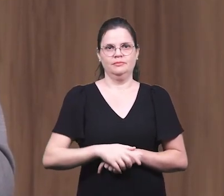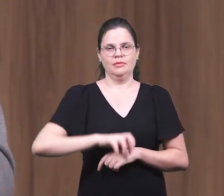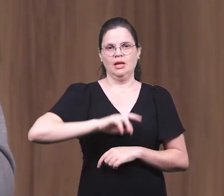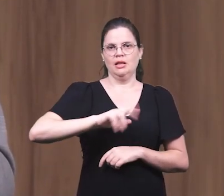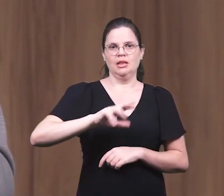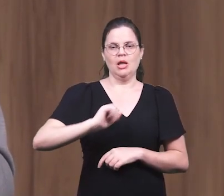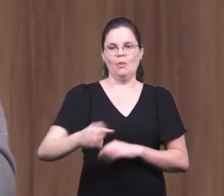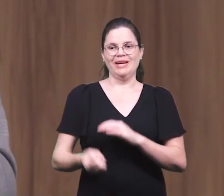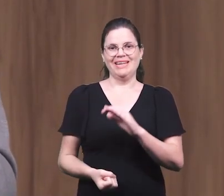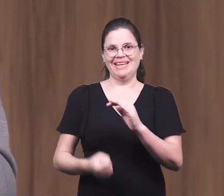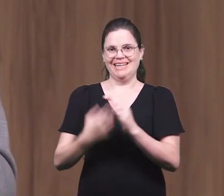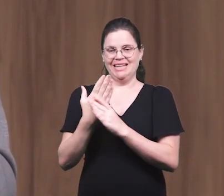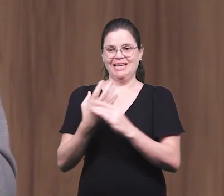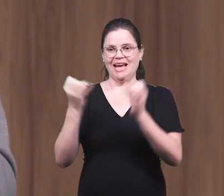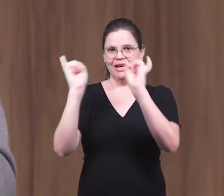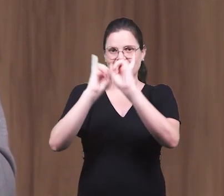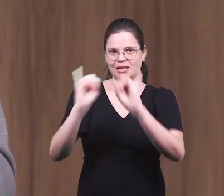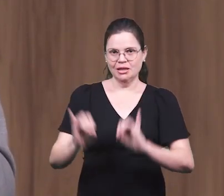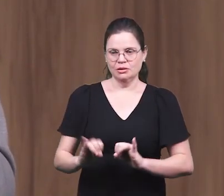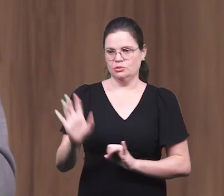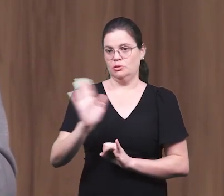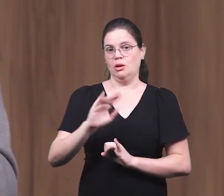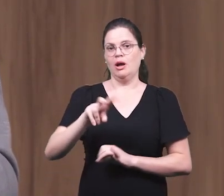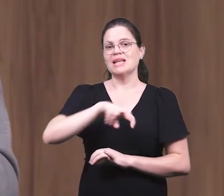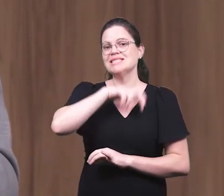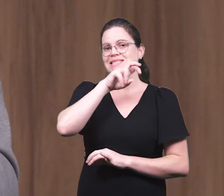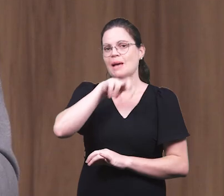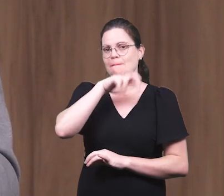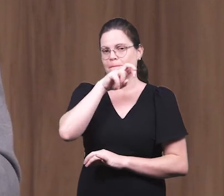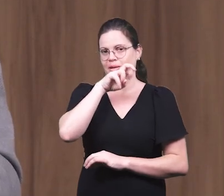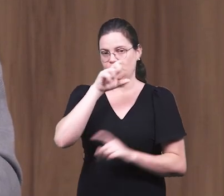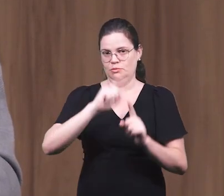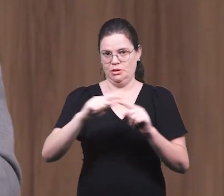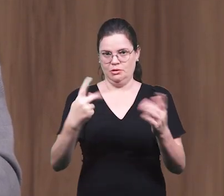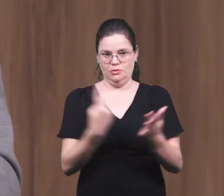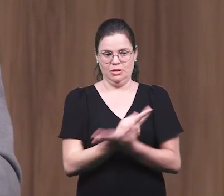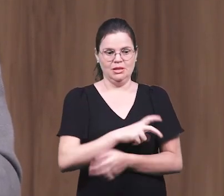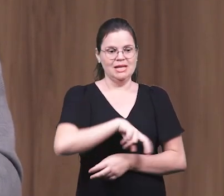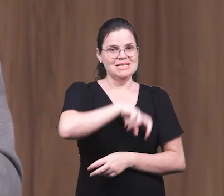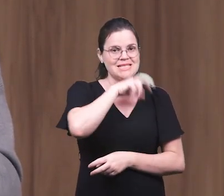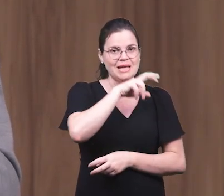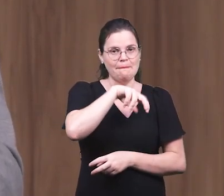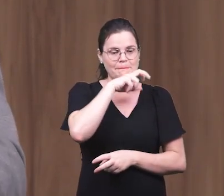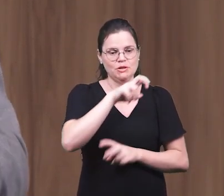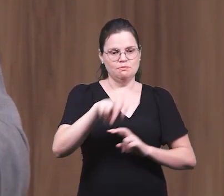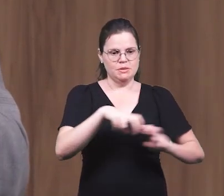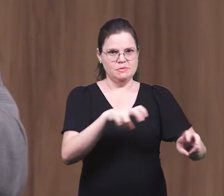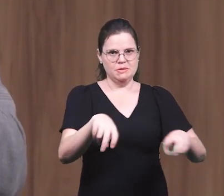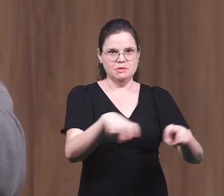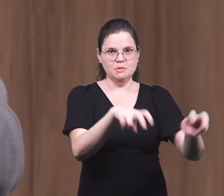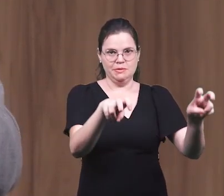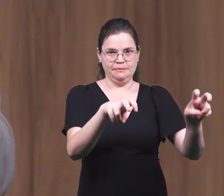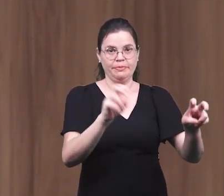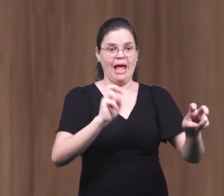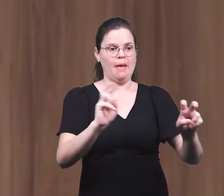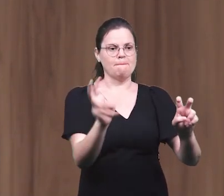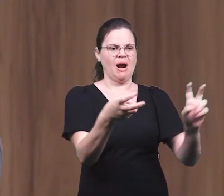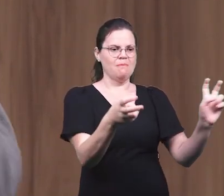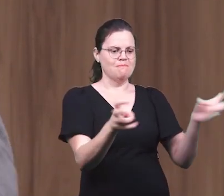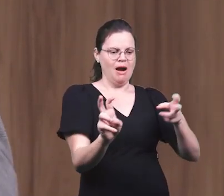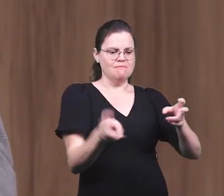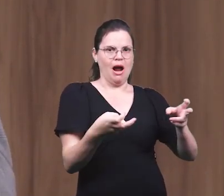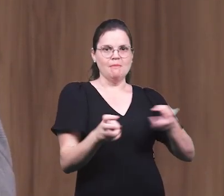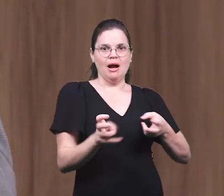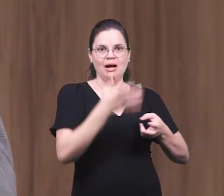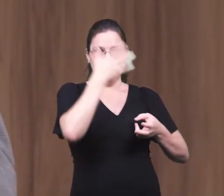que é criado aqui agora, é uma serpente. Por quê? Porque o Senhor levantou uma praga, uma serpente, e ela mordia as pessoas, e